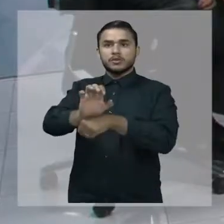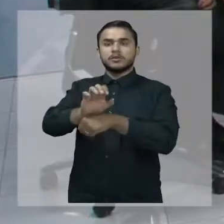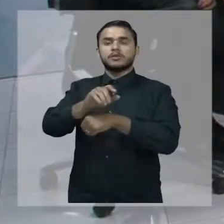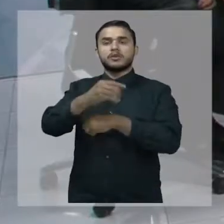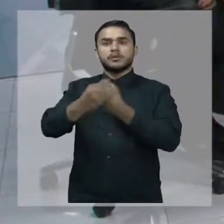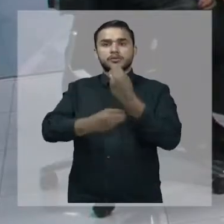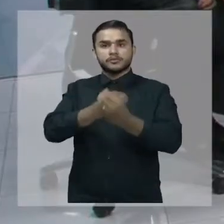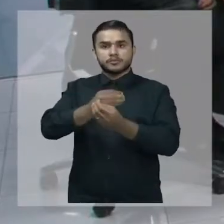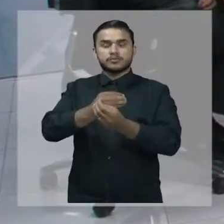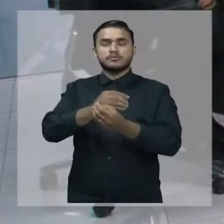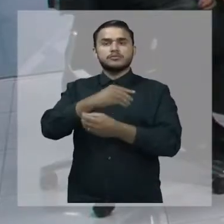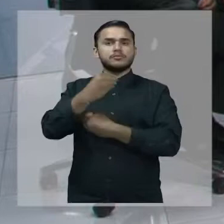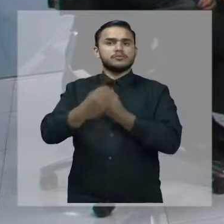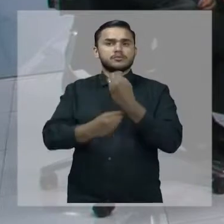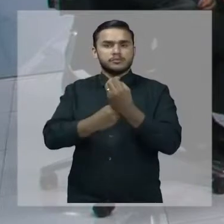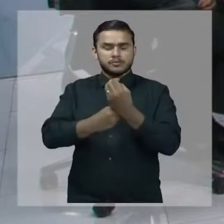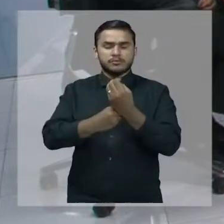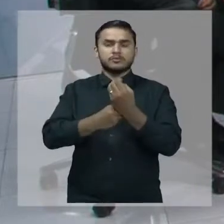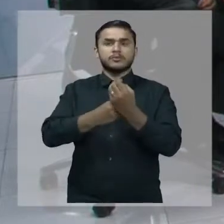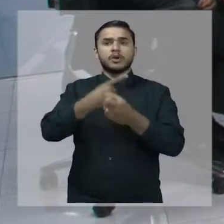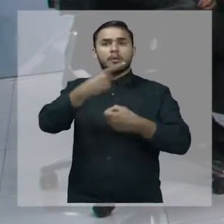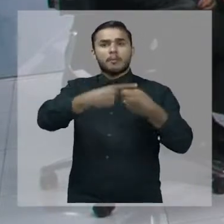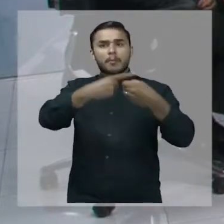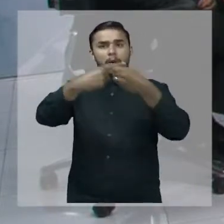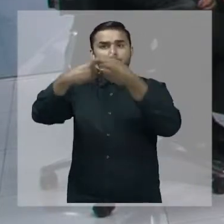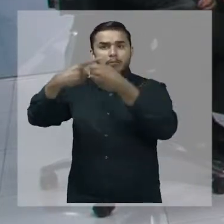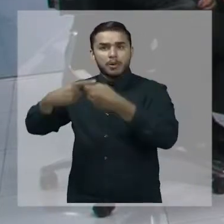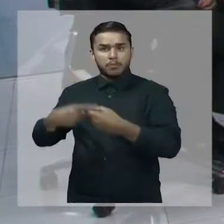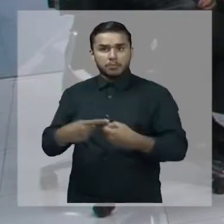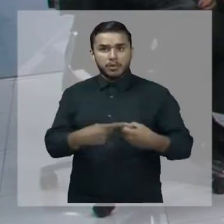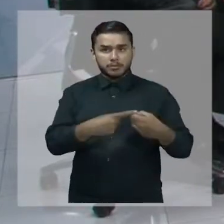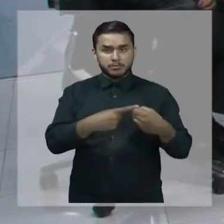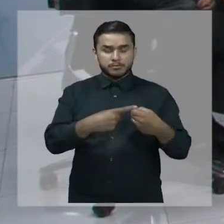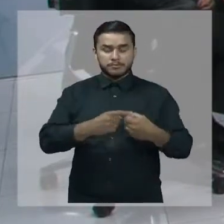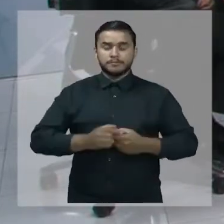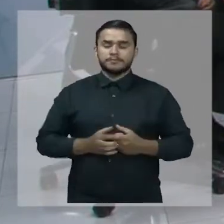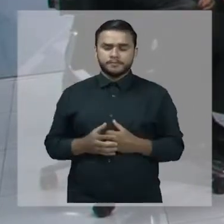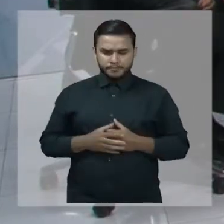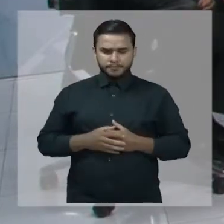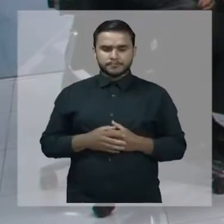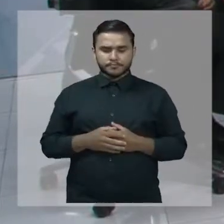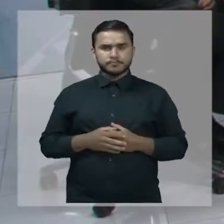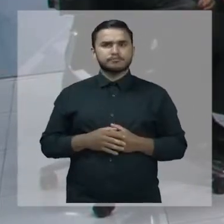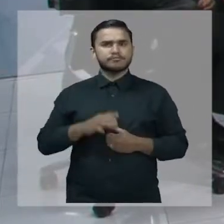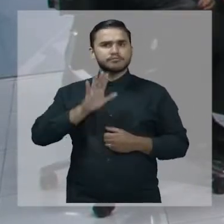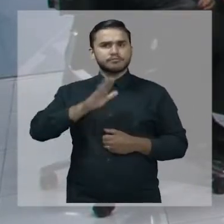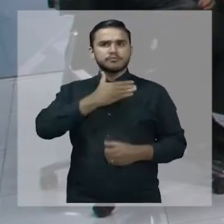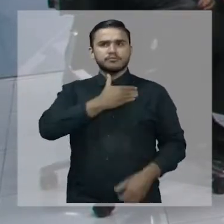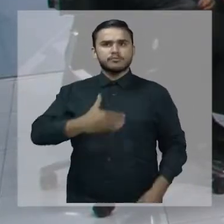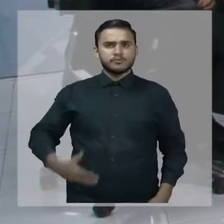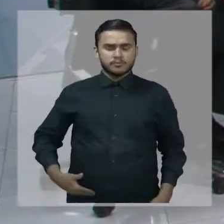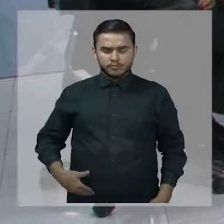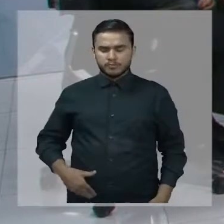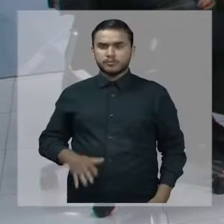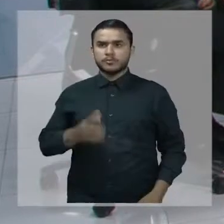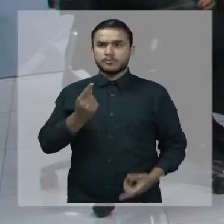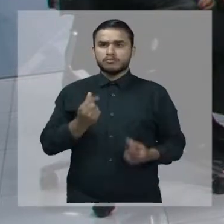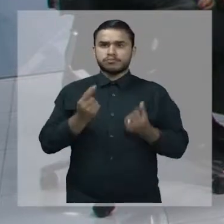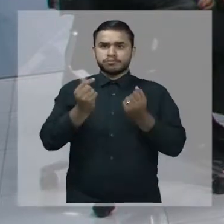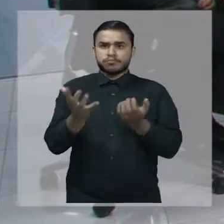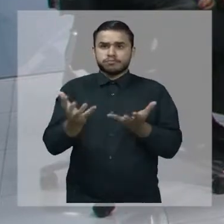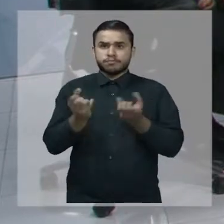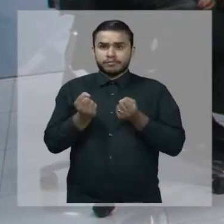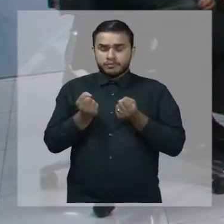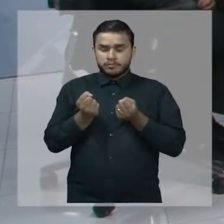hoje nas chamadas unidades subnacionais, estados e municípios. É o modelo concentrador